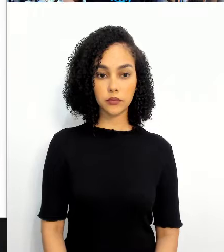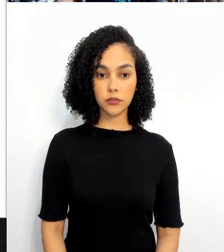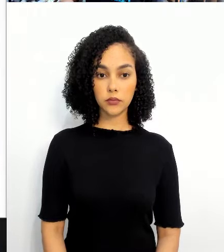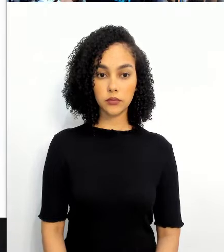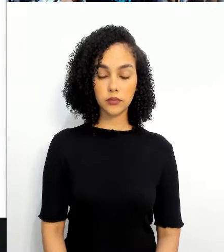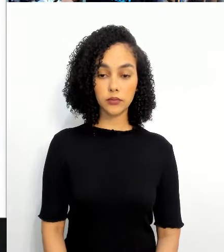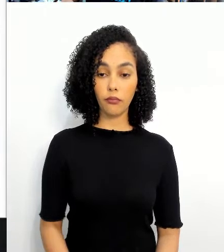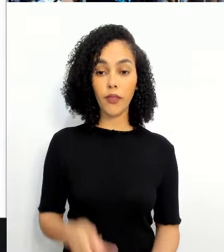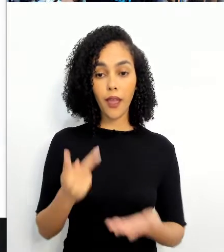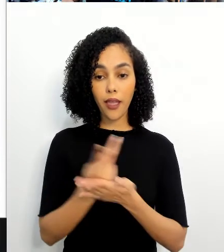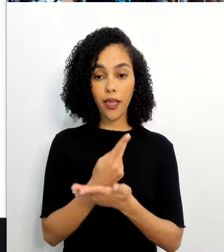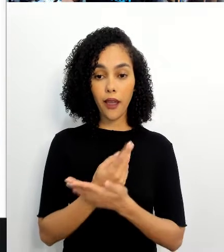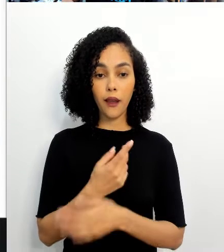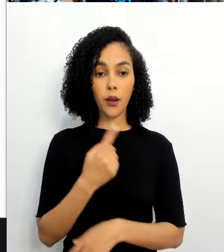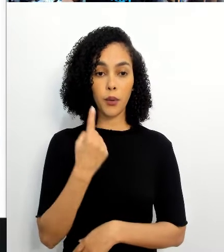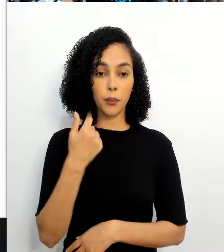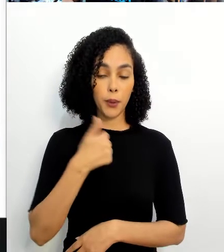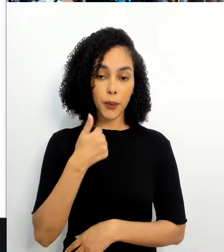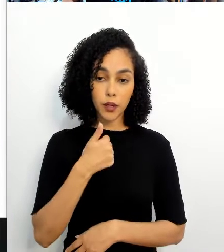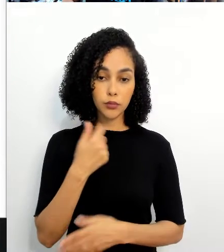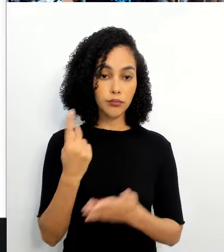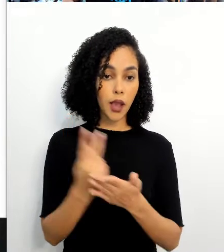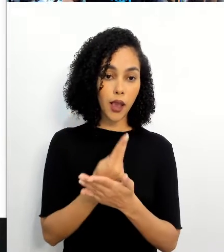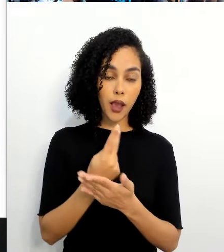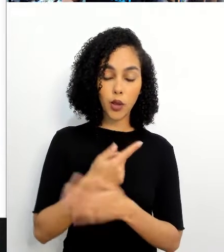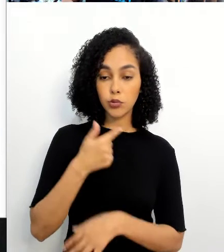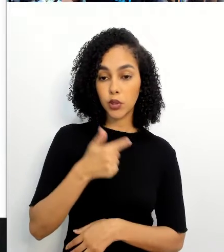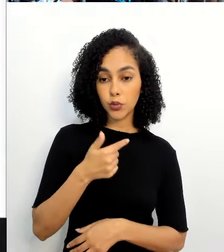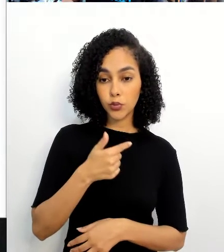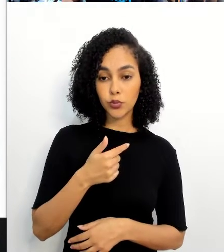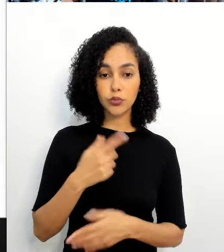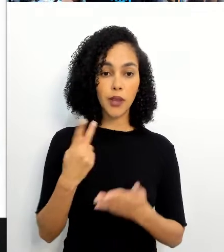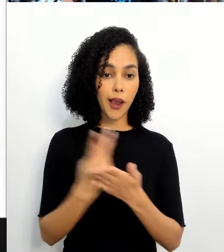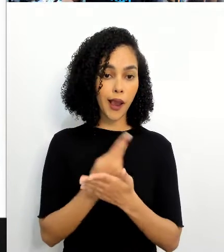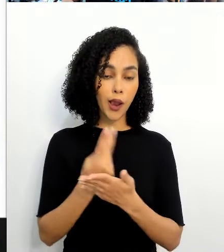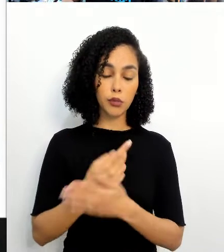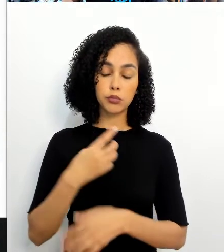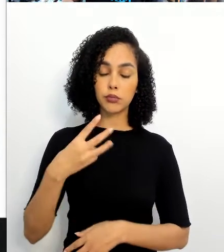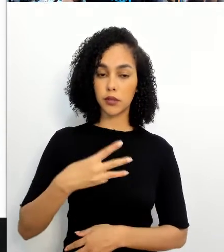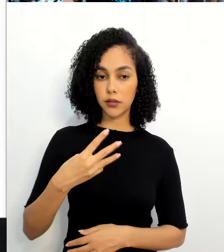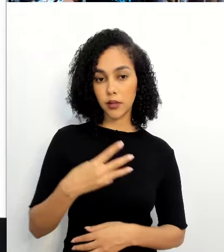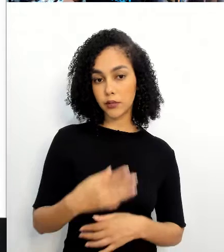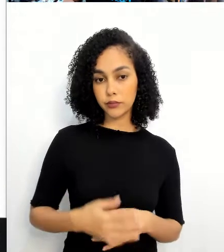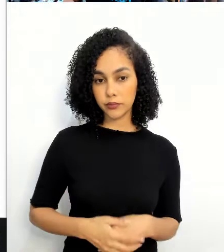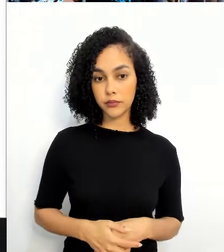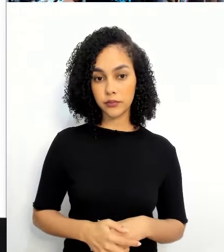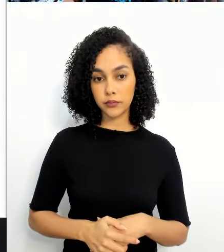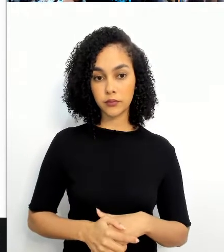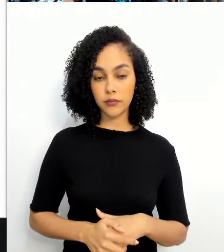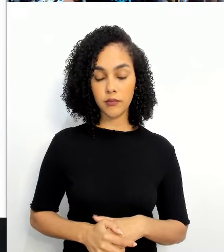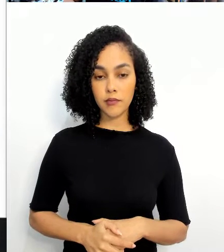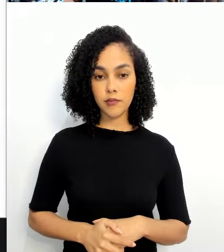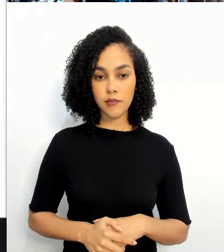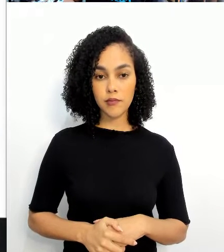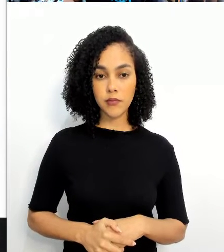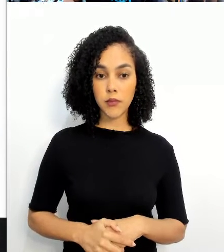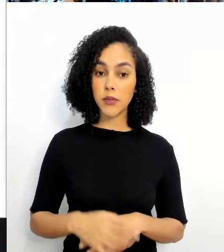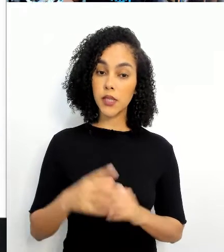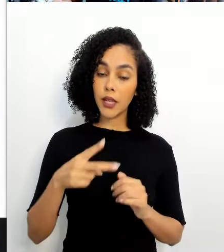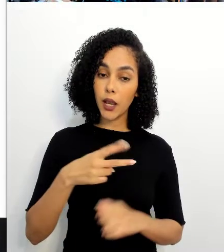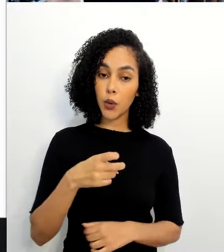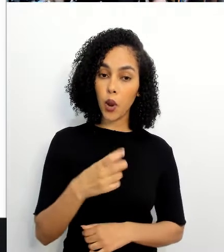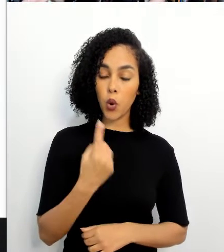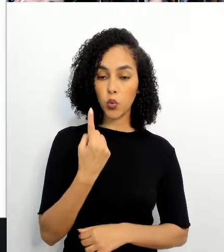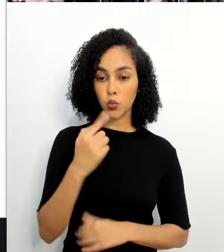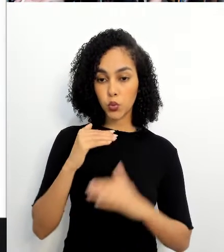primeiro, 50% de chance de errar, e erra o segundo, e erra o terceiro. Isso dá 1 sobre 2